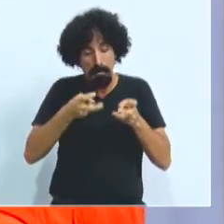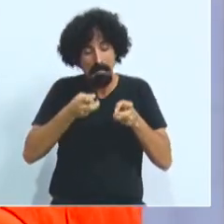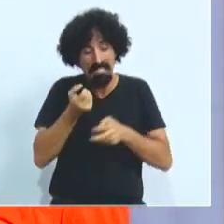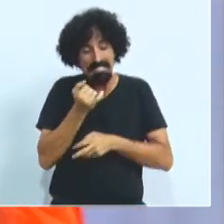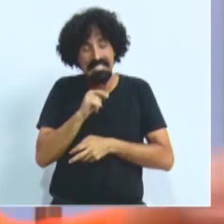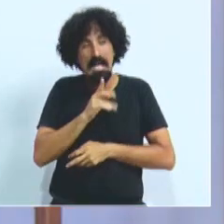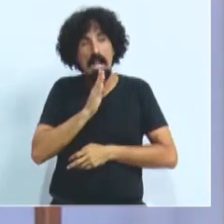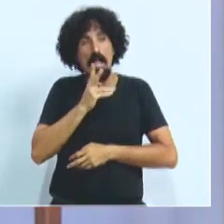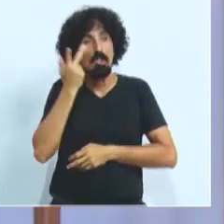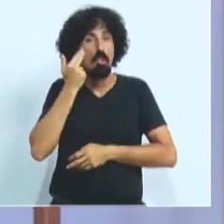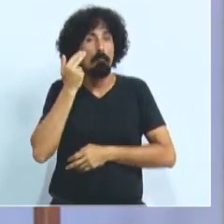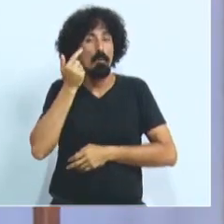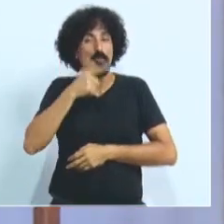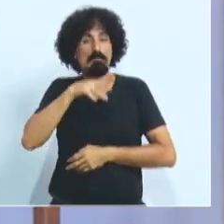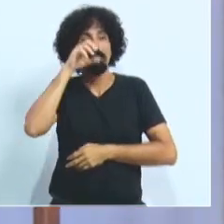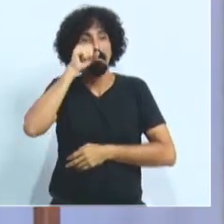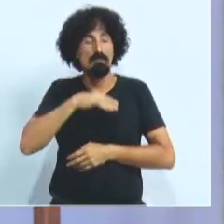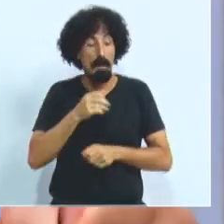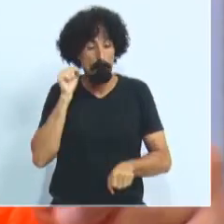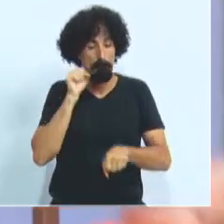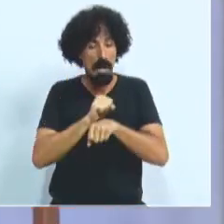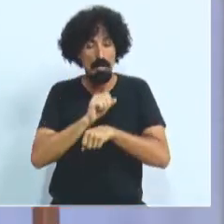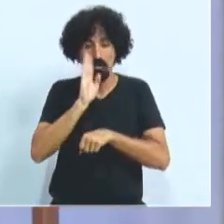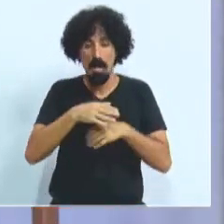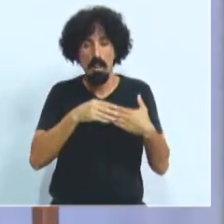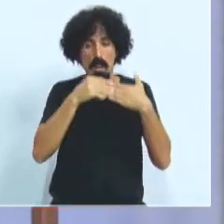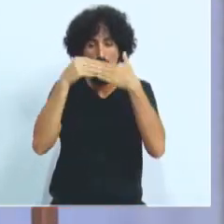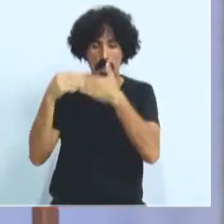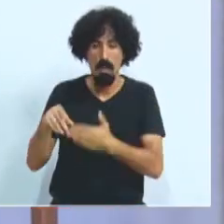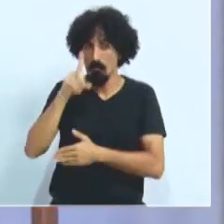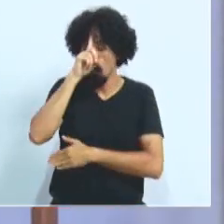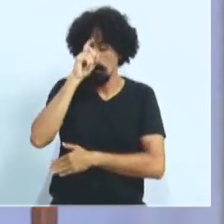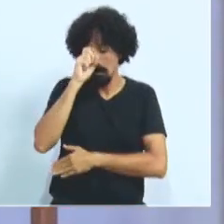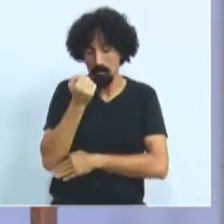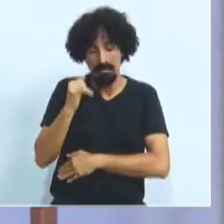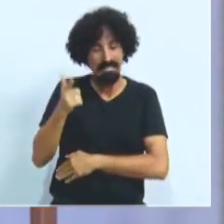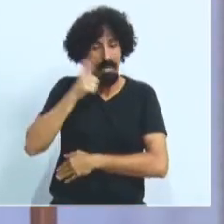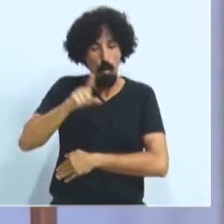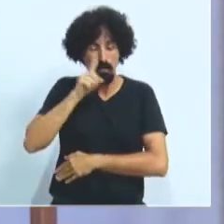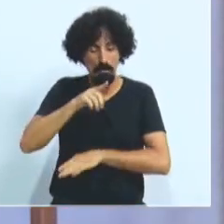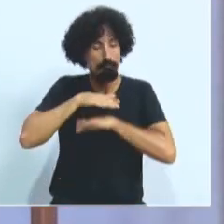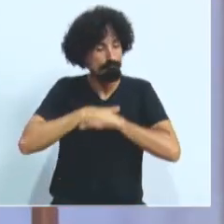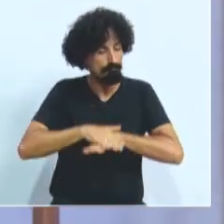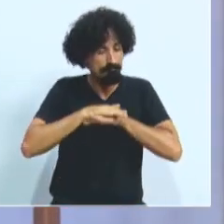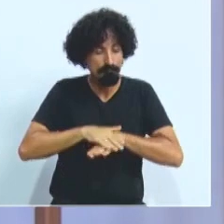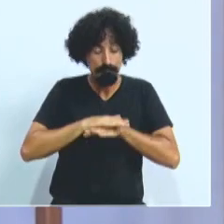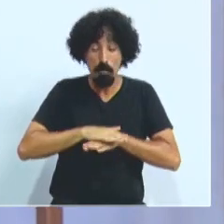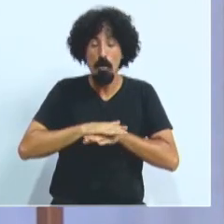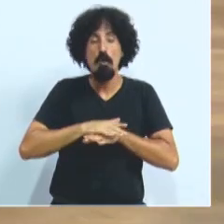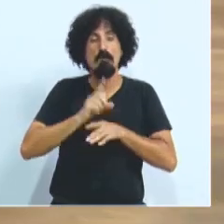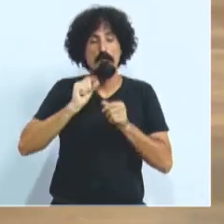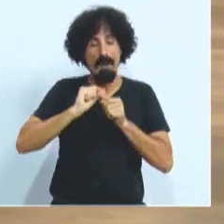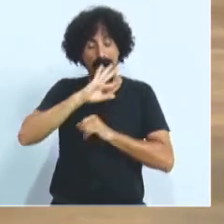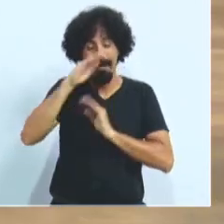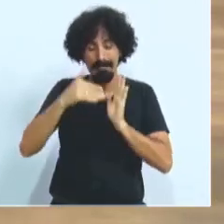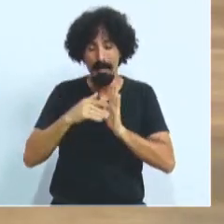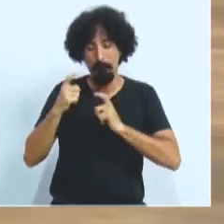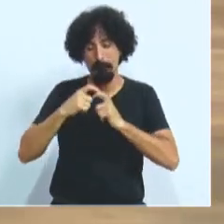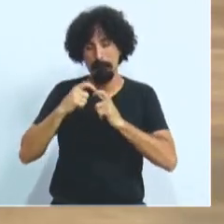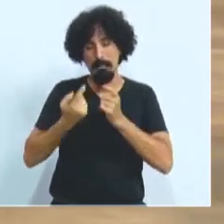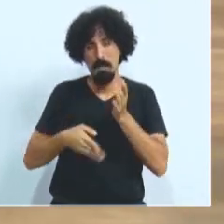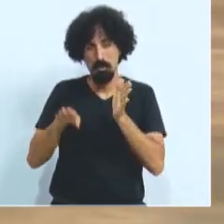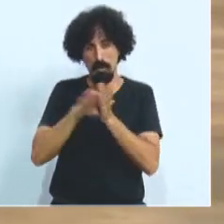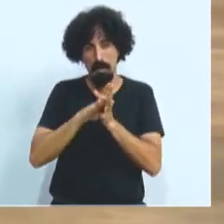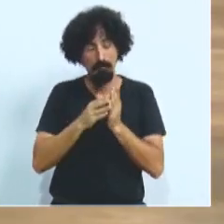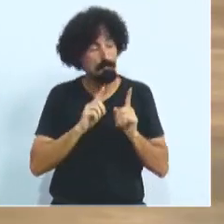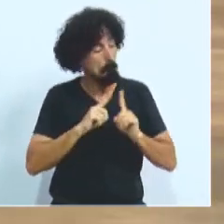para e... corre para o hospital, se não voltou, continua até retornar ou até a chegada do médico. Mas nesse tempo, enquanto o